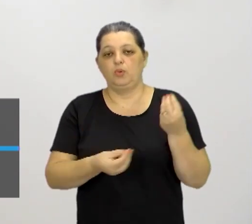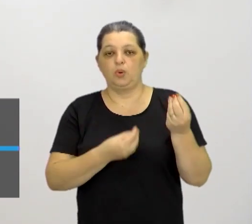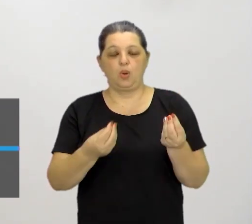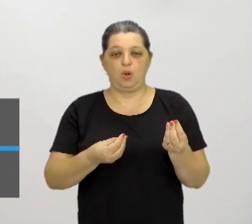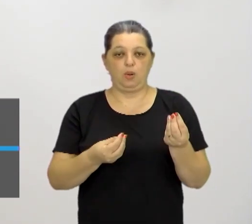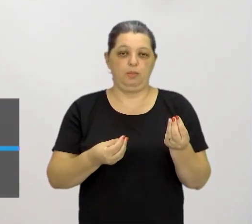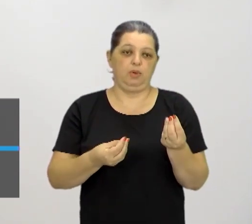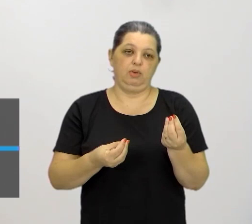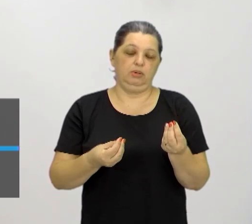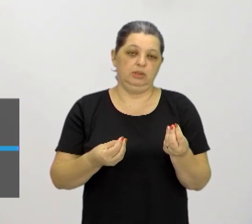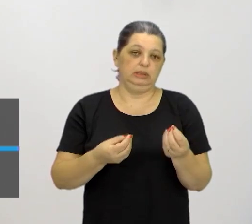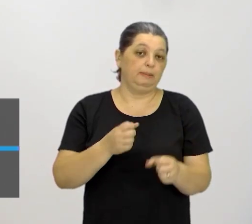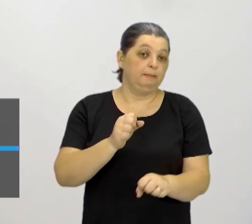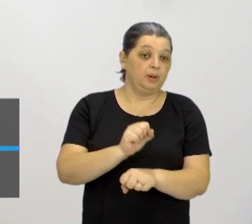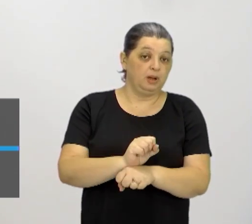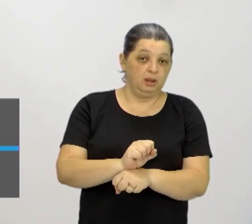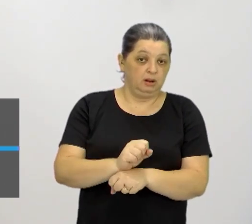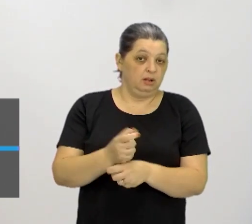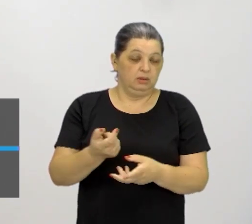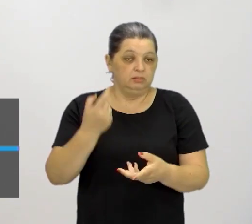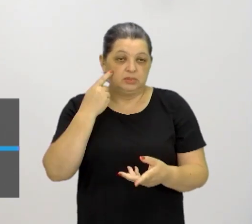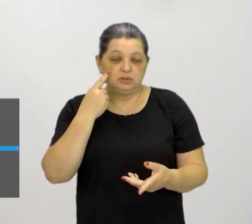da globalização, mas